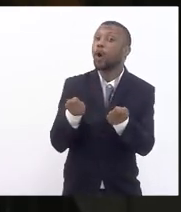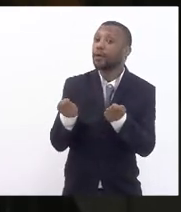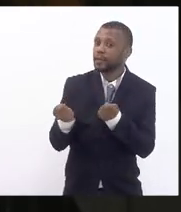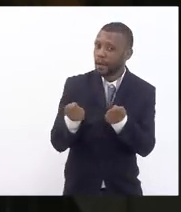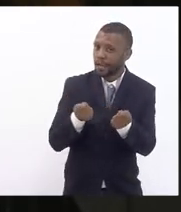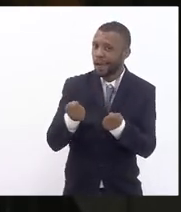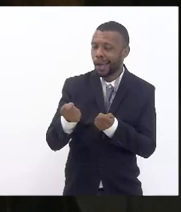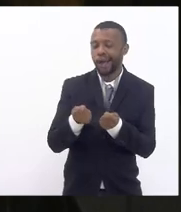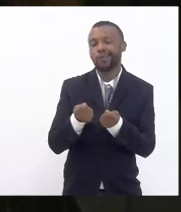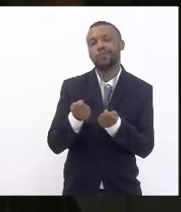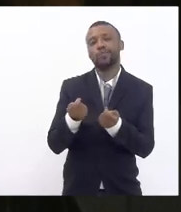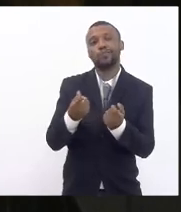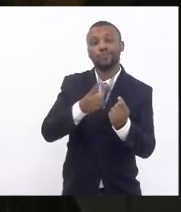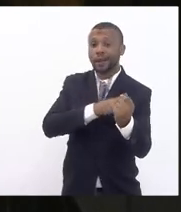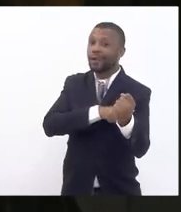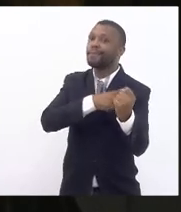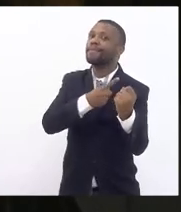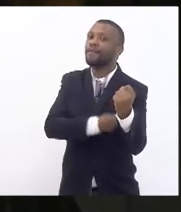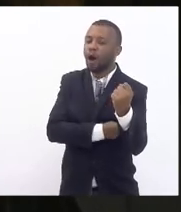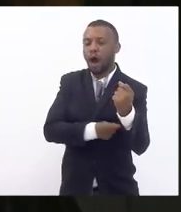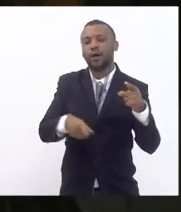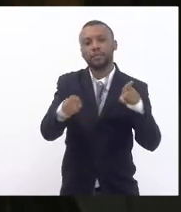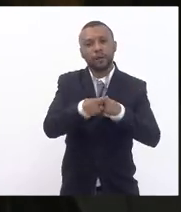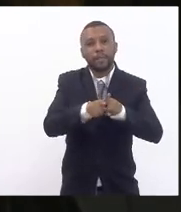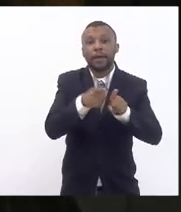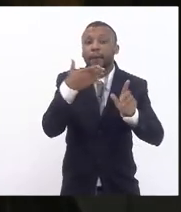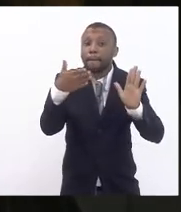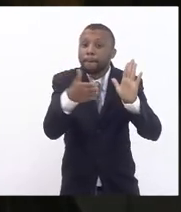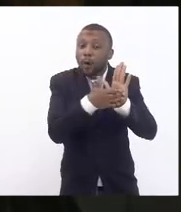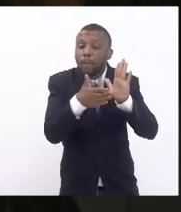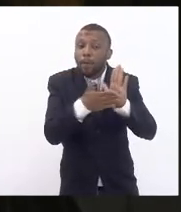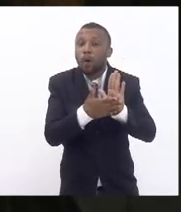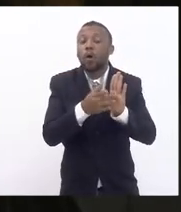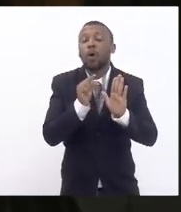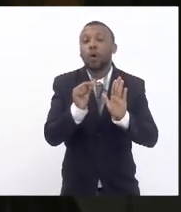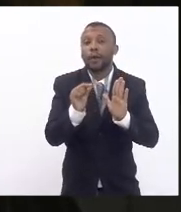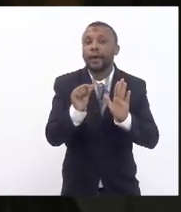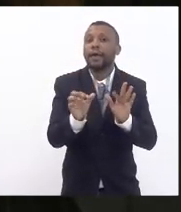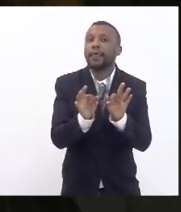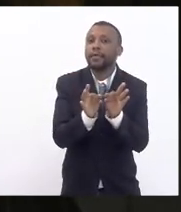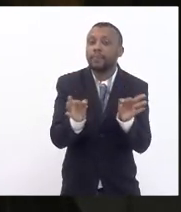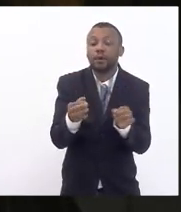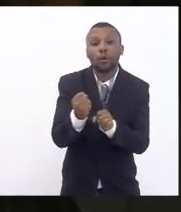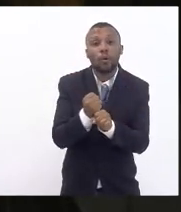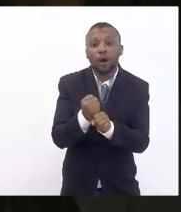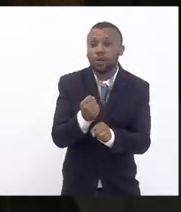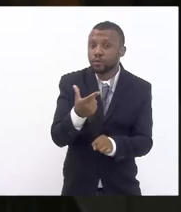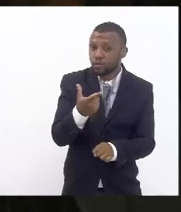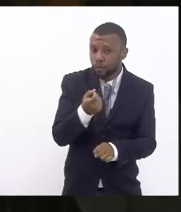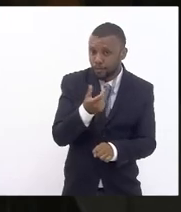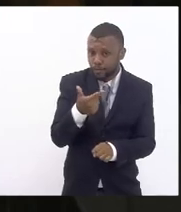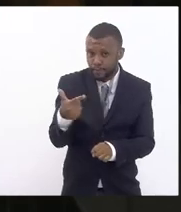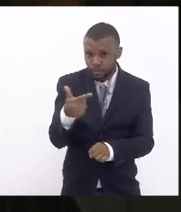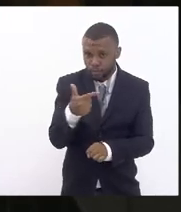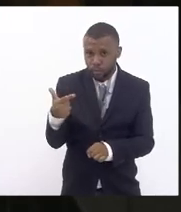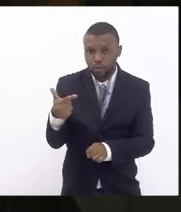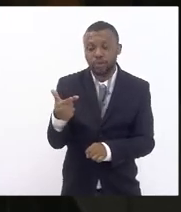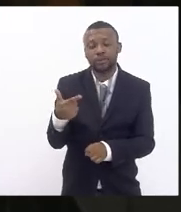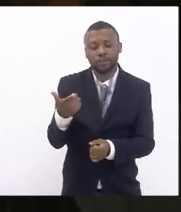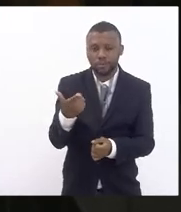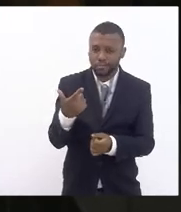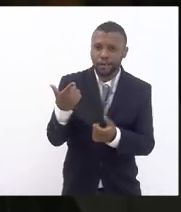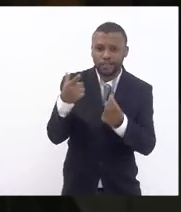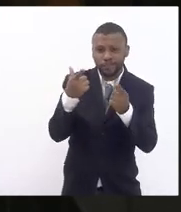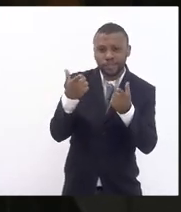projeto ponderado, que propõe, pura e simplesmente, que o ano de 2022, deputada Tia Ju, que é professora